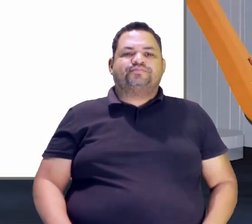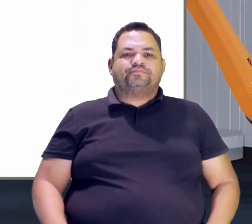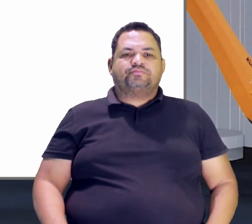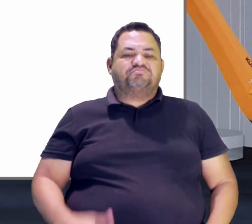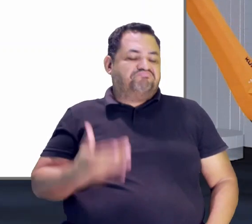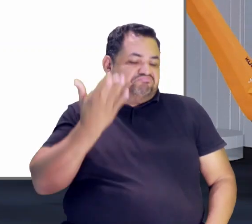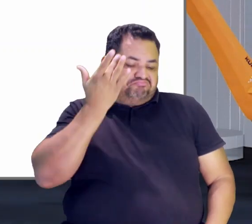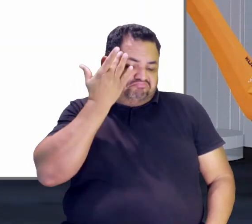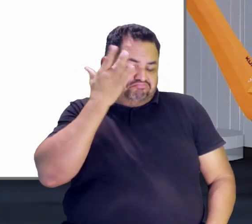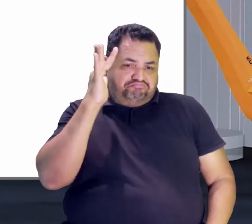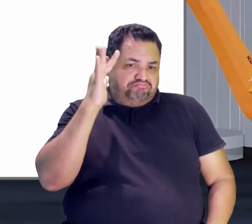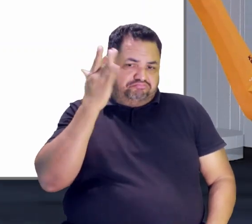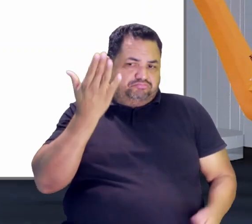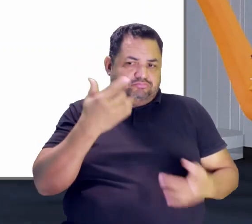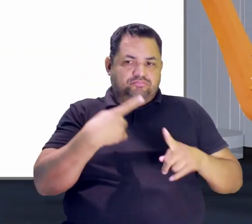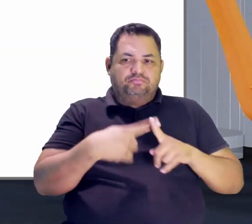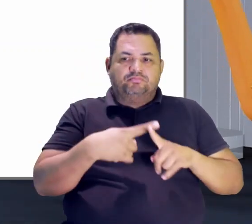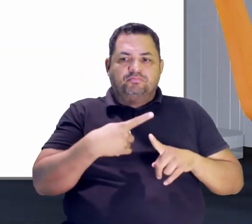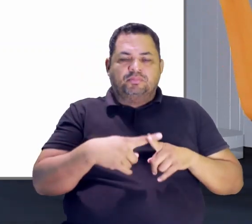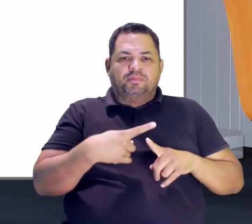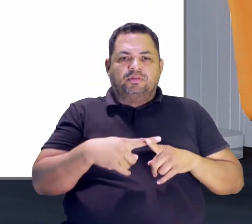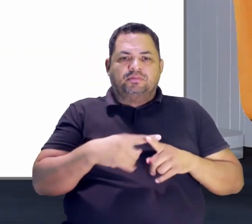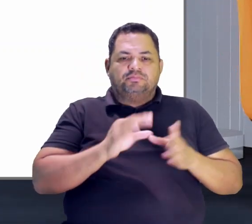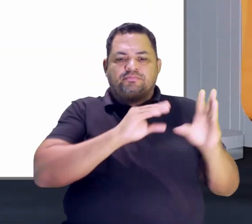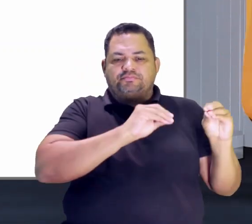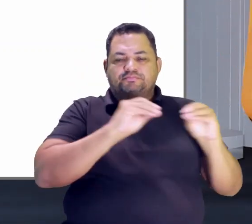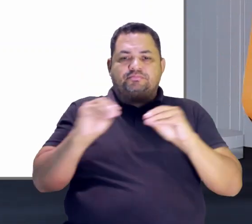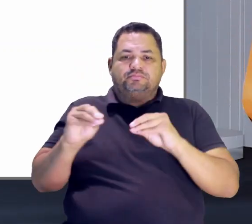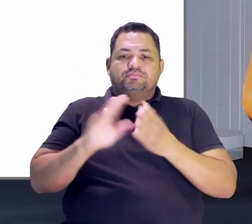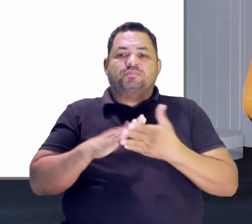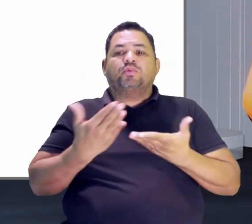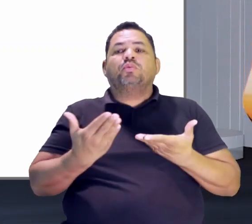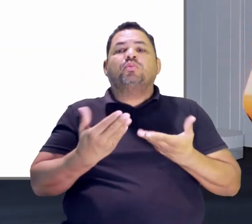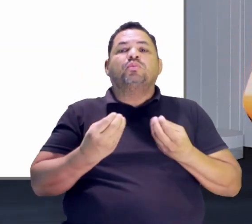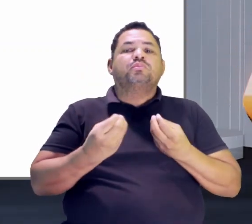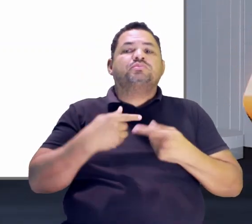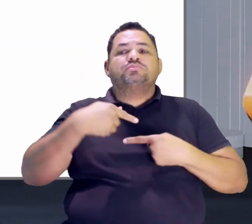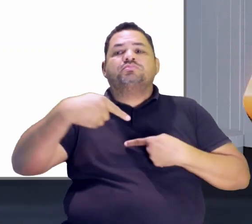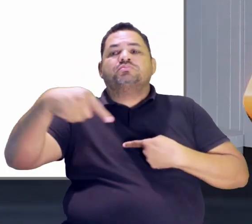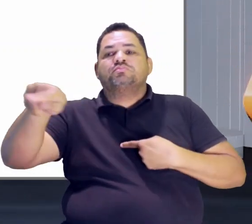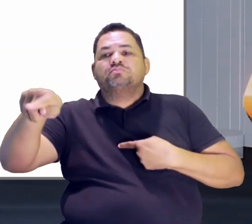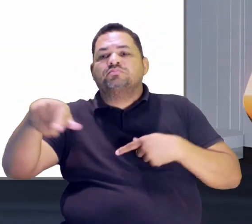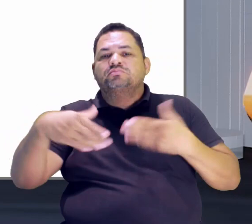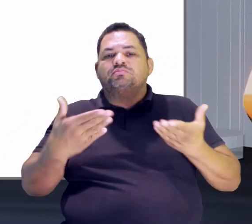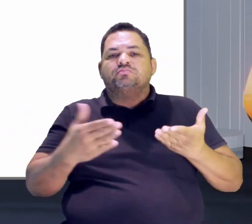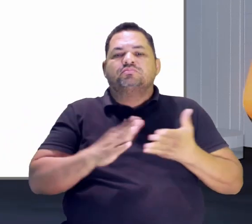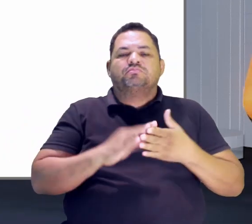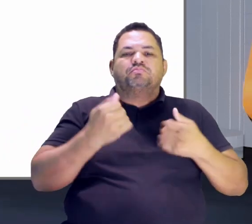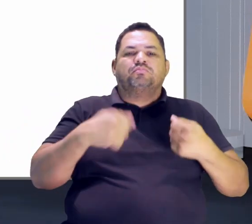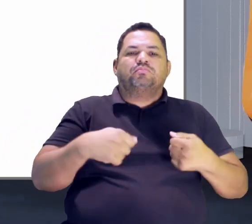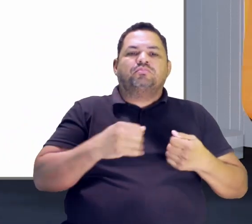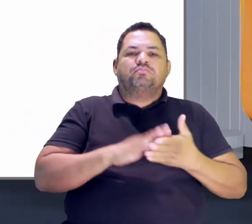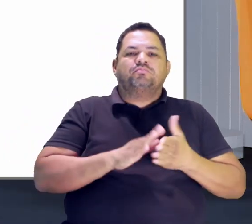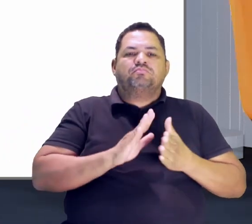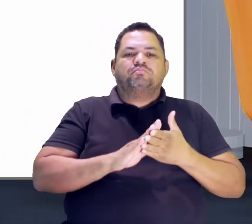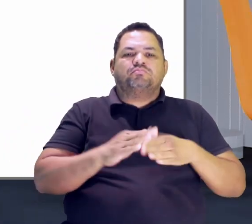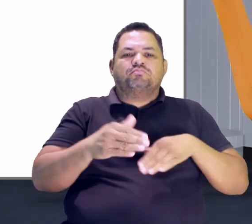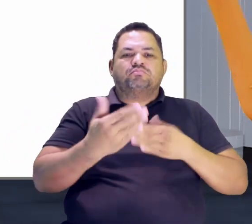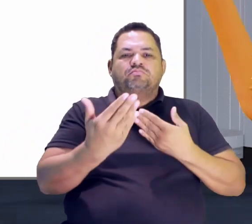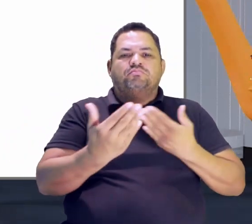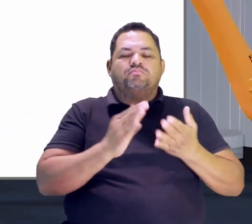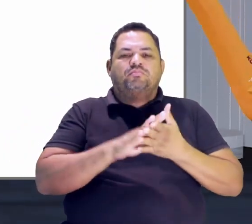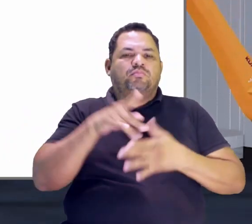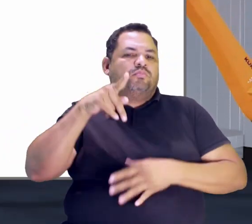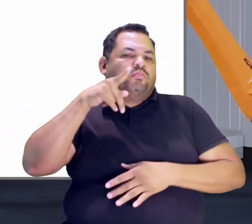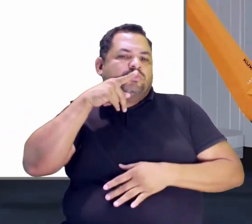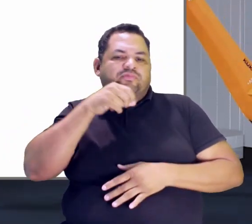Não sei. Porque o deslocamento eu tenho que dizer para onde ele foi. Ele foi, posso dizer, de uma estrada no mapa, foi de Porto